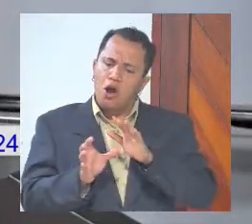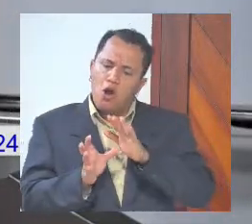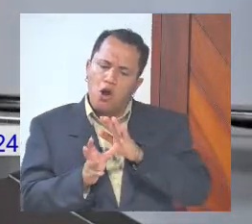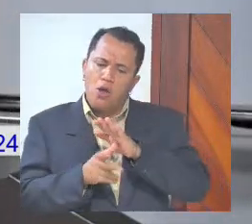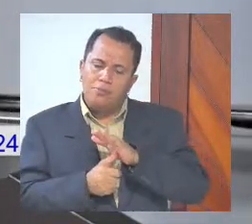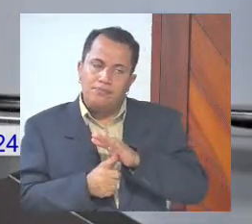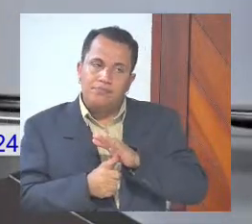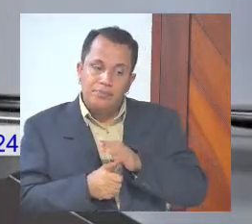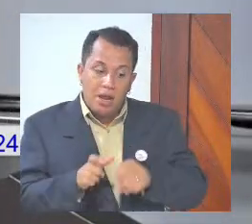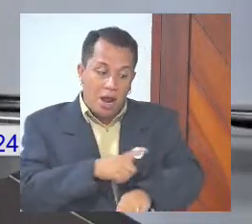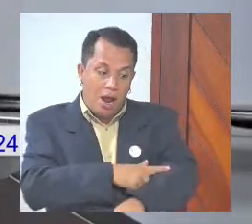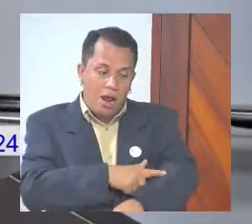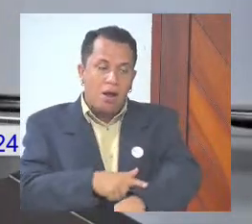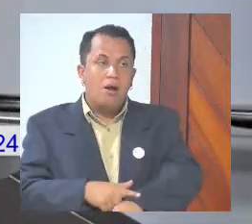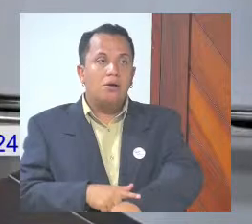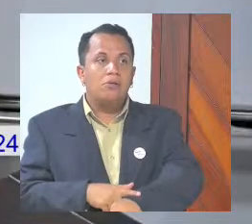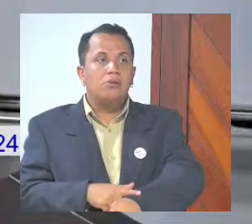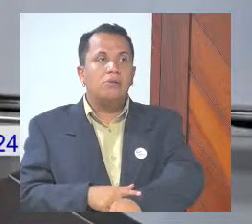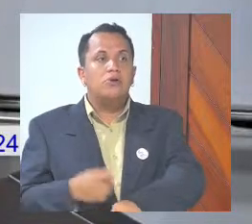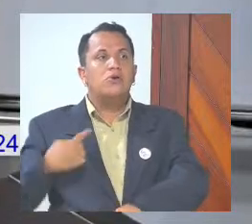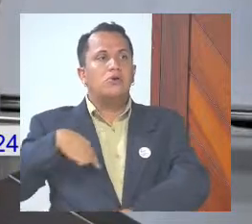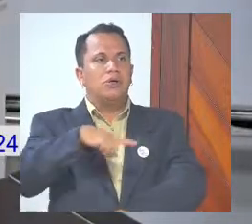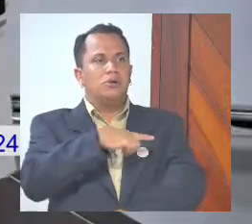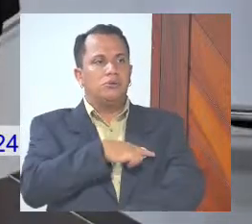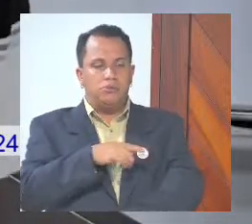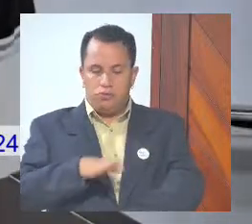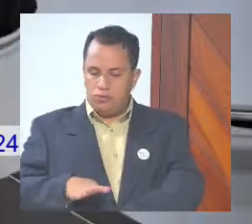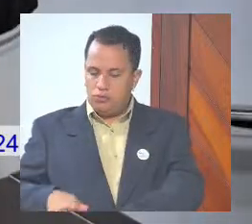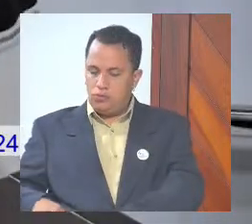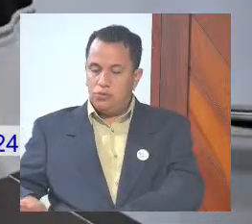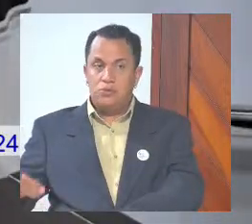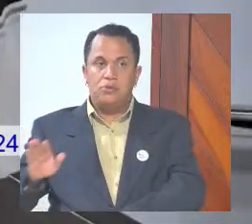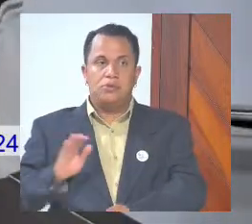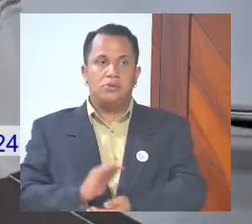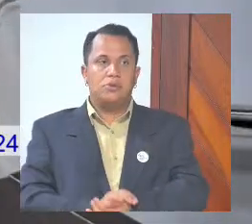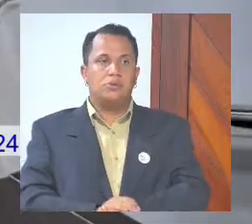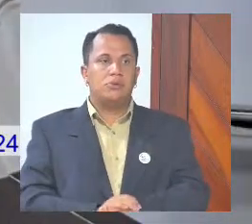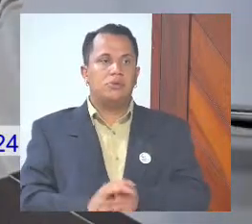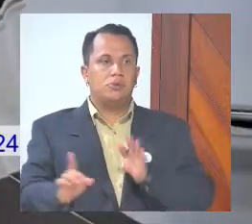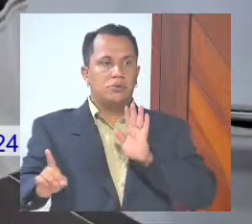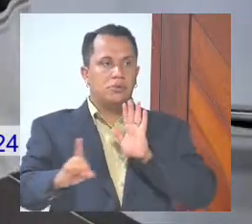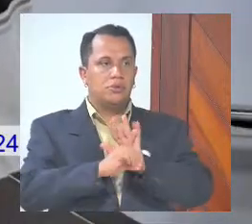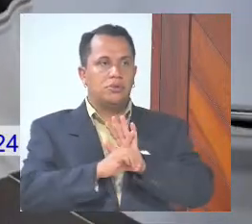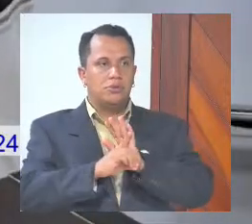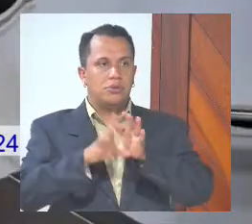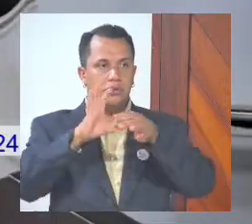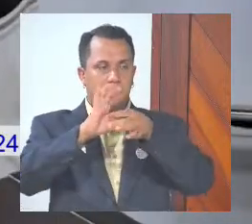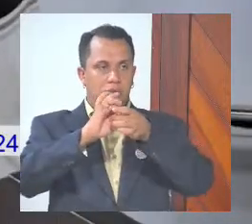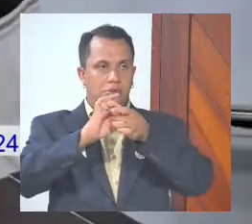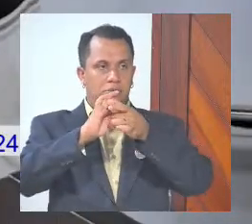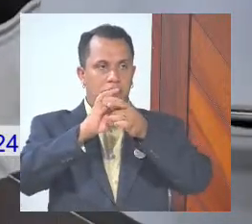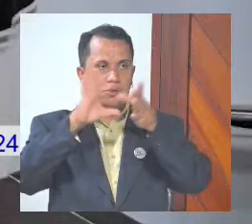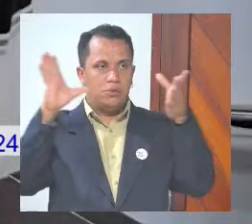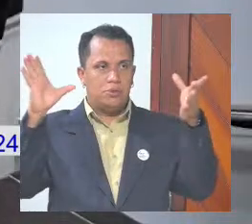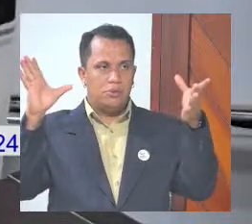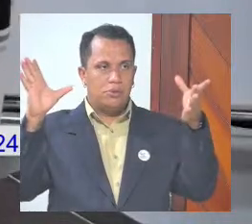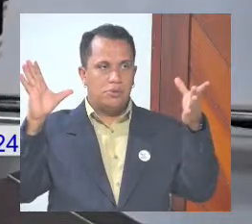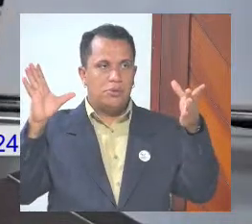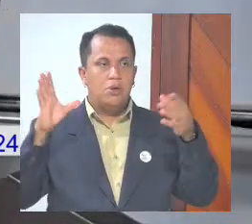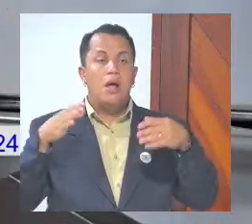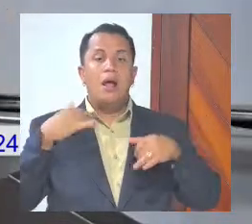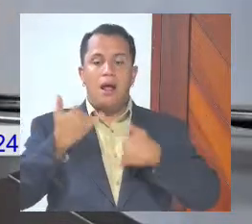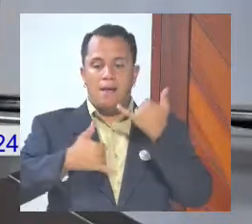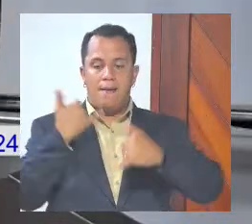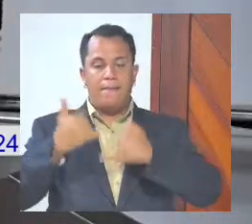furtais a educação das nossas crianças, o direito à liberdade, ao